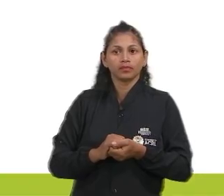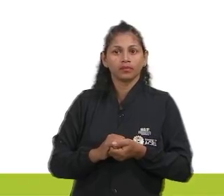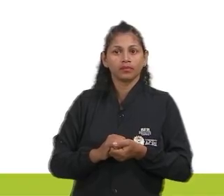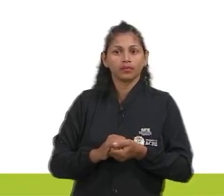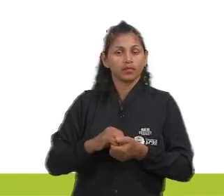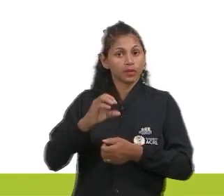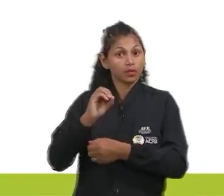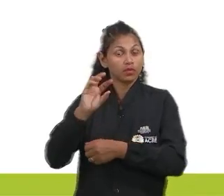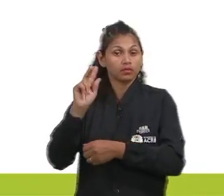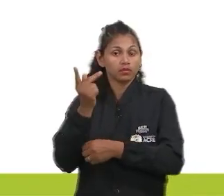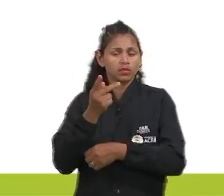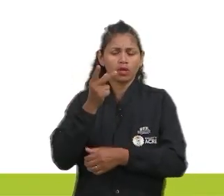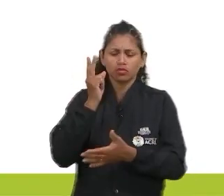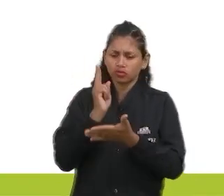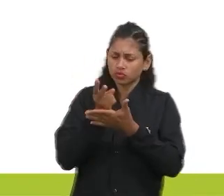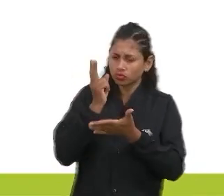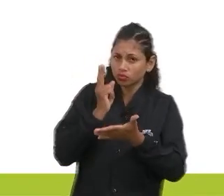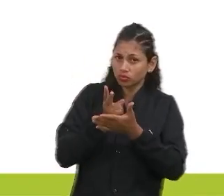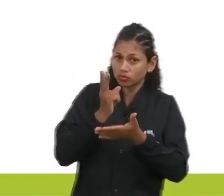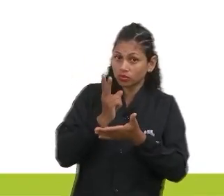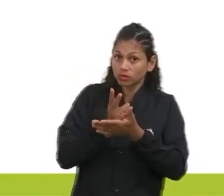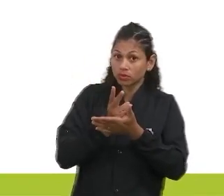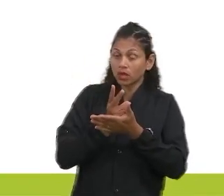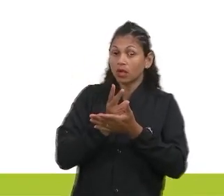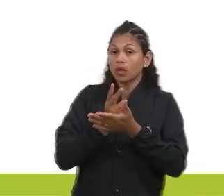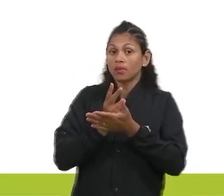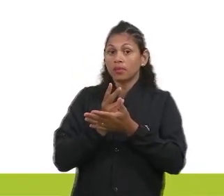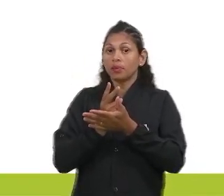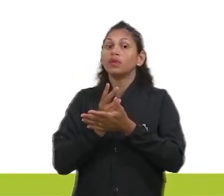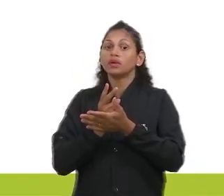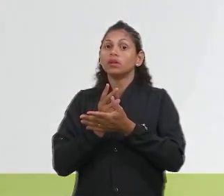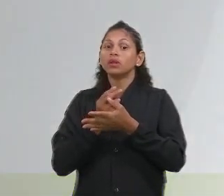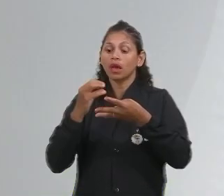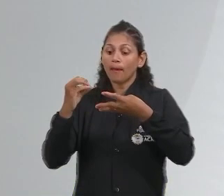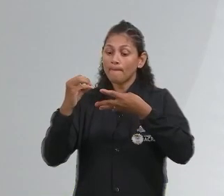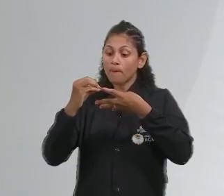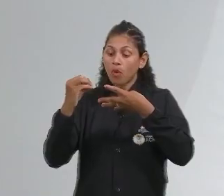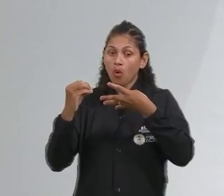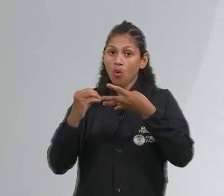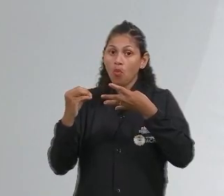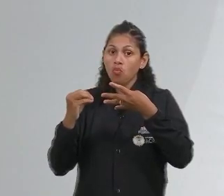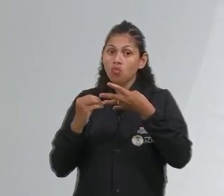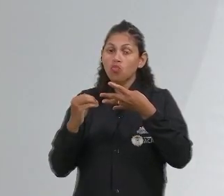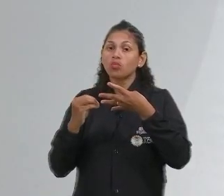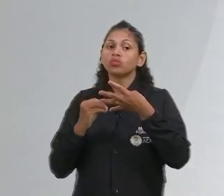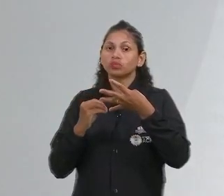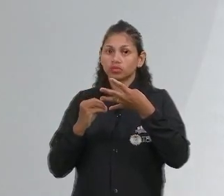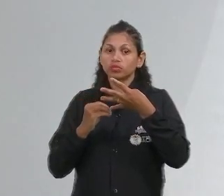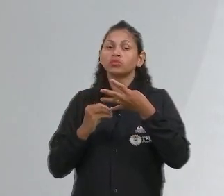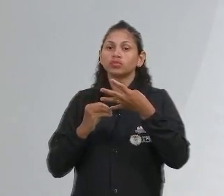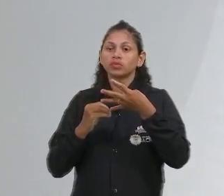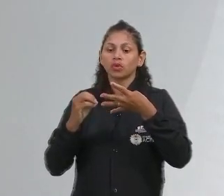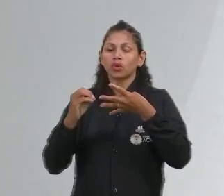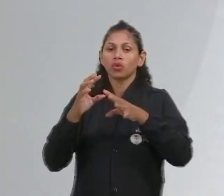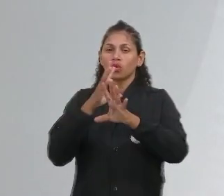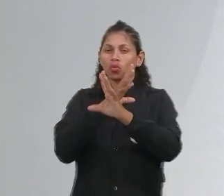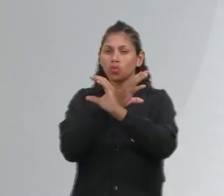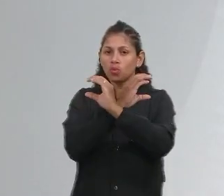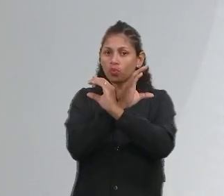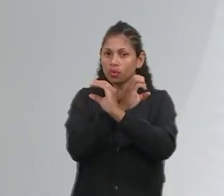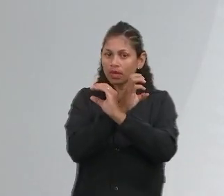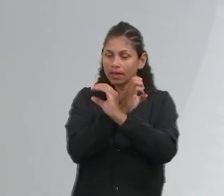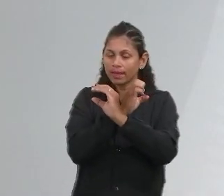vai estar sempre também nas extremidades, assim como o ácido. Vocês lembram que o ácido, eu falei que o ácido ele sempre deveria estar